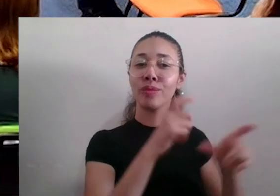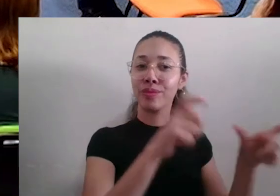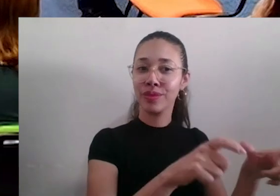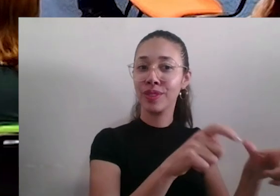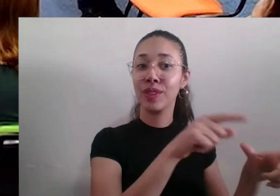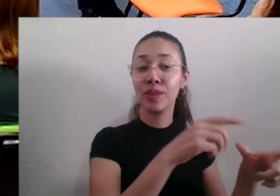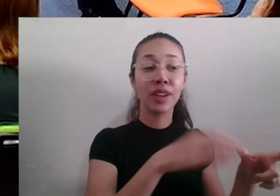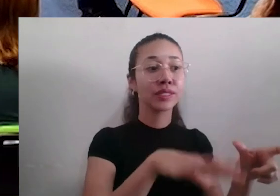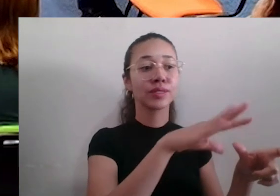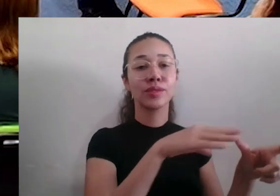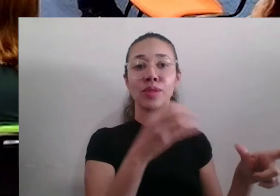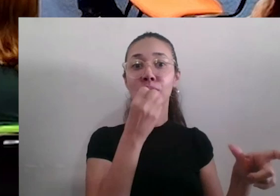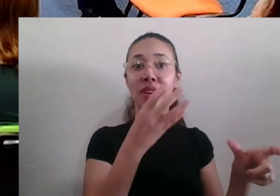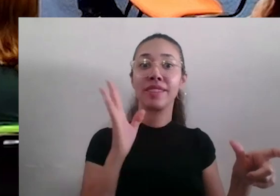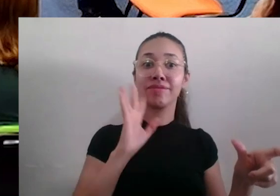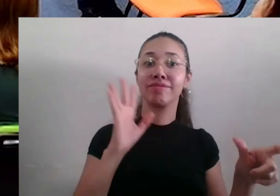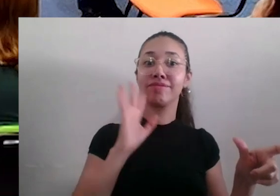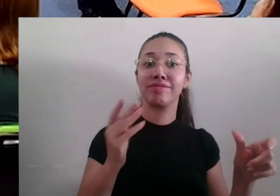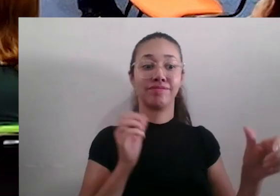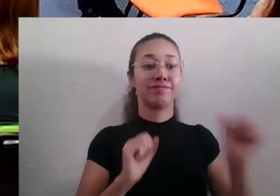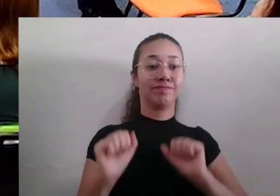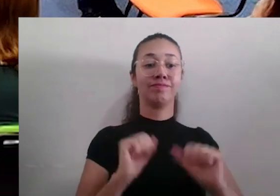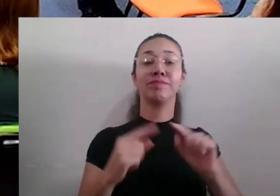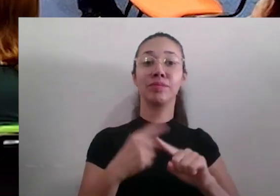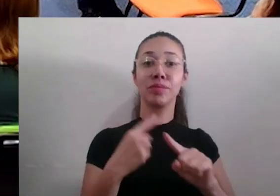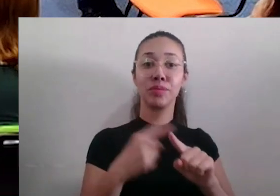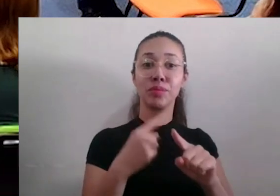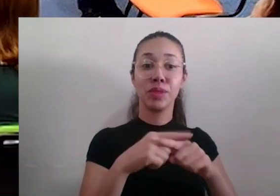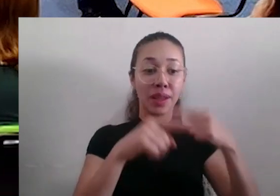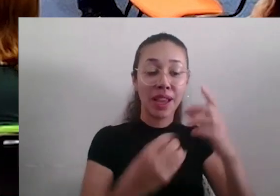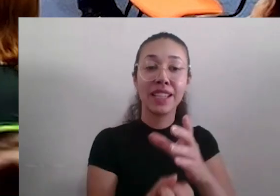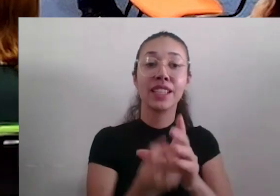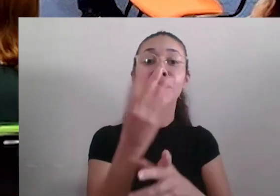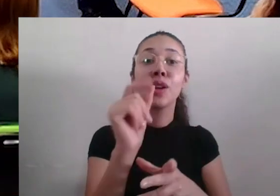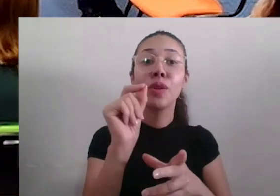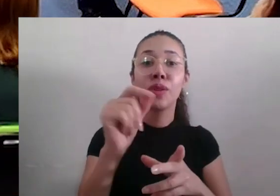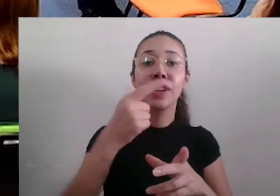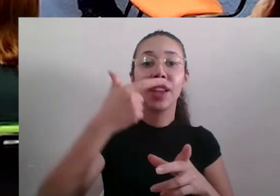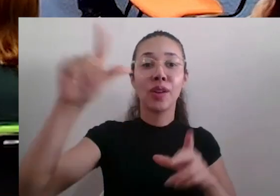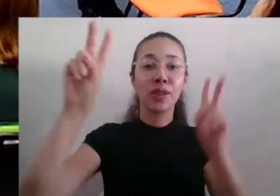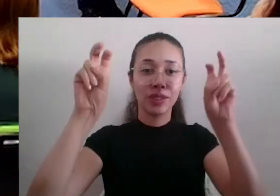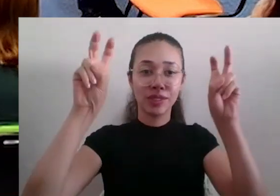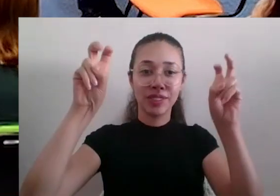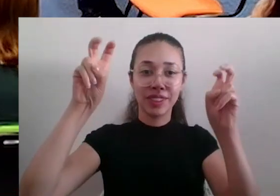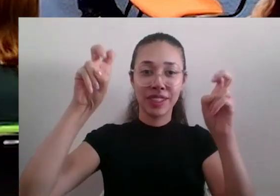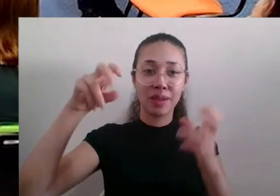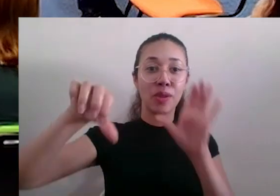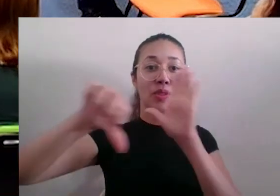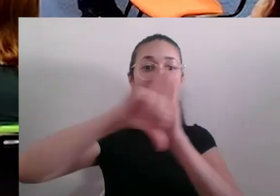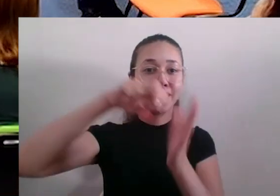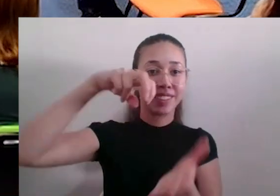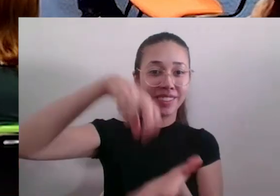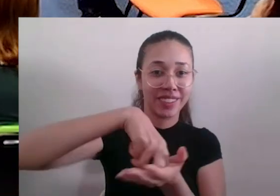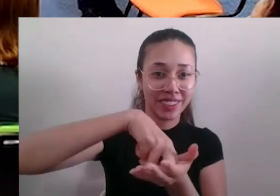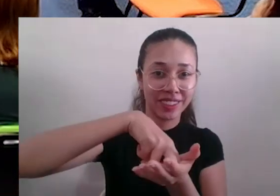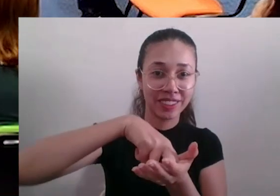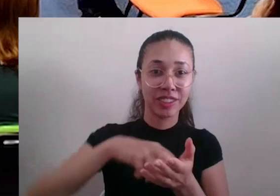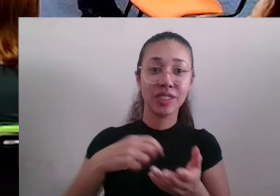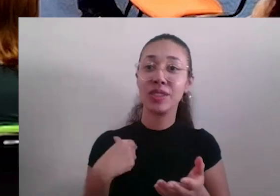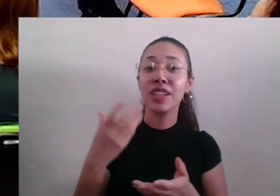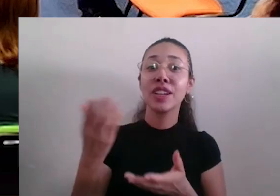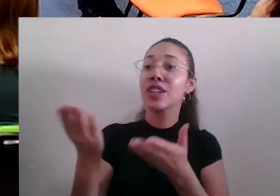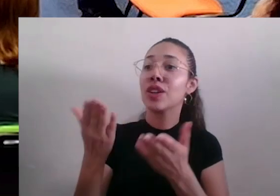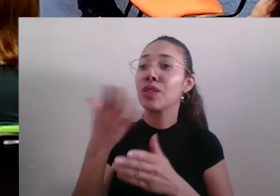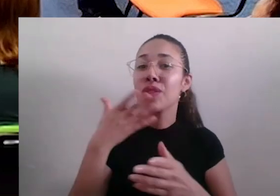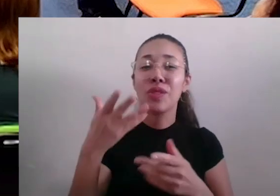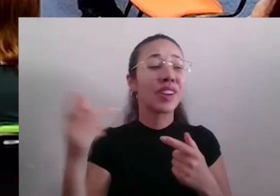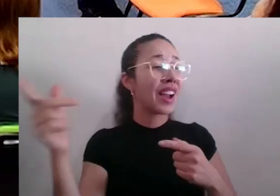inquietante que acabou gerando o Crime e Castigo E aí na hora que eu fui conversando com a Branca a Branca falou assim não mas eu eu não dou palestra Não quero da